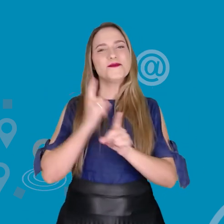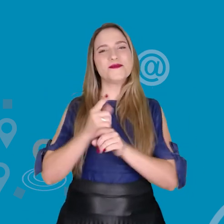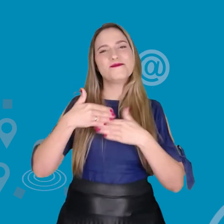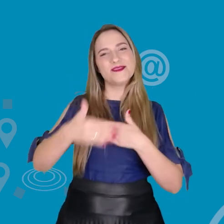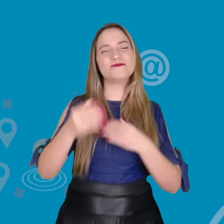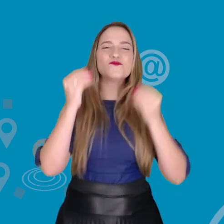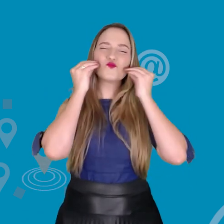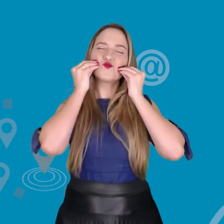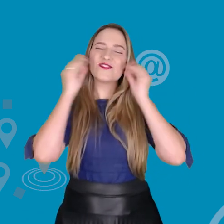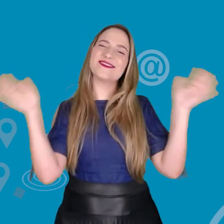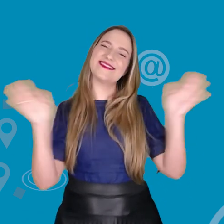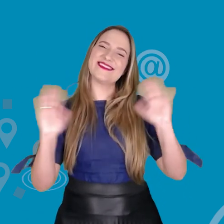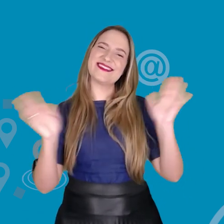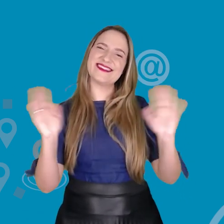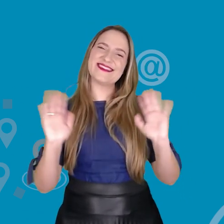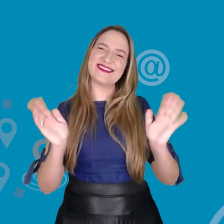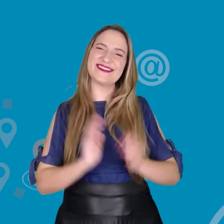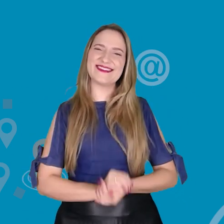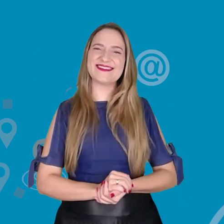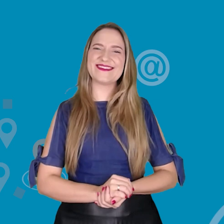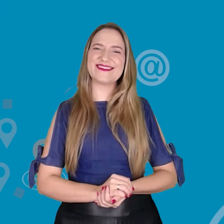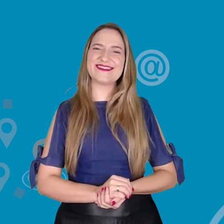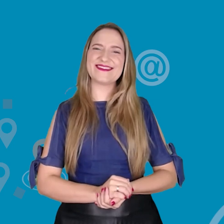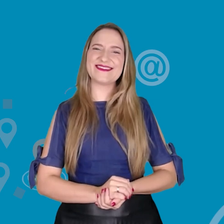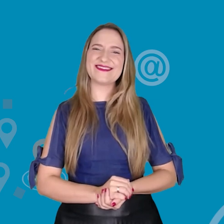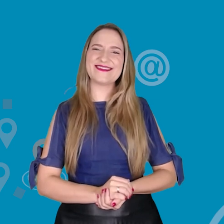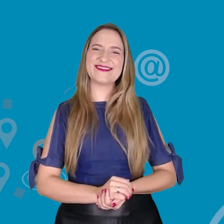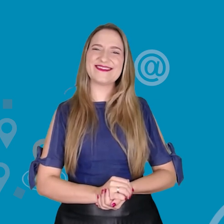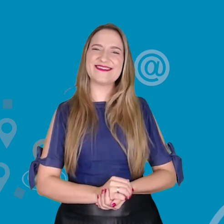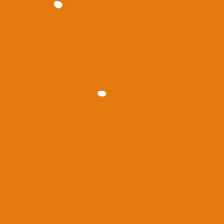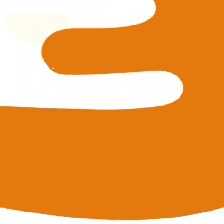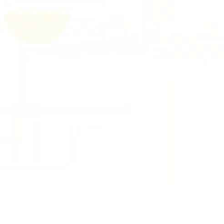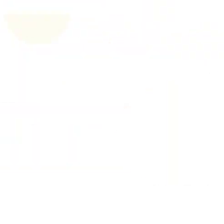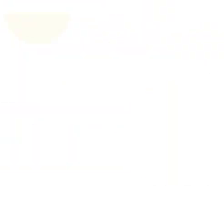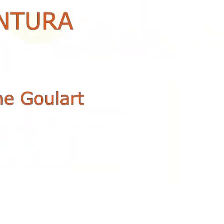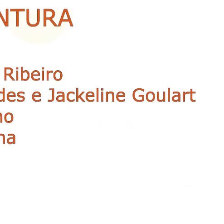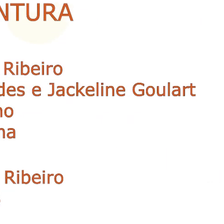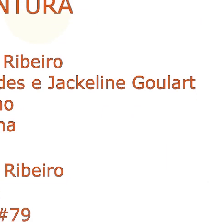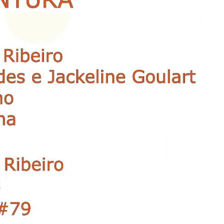E até a próxima, pessoal. Beijos! Tchau, tchau!